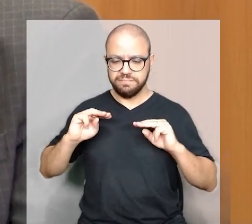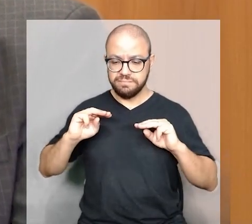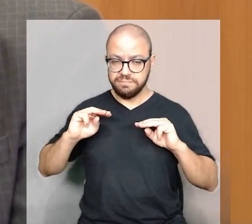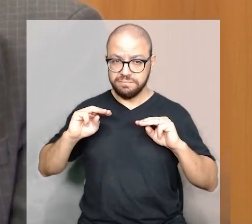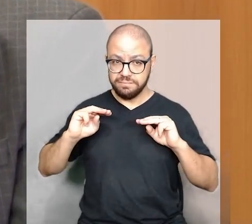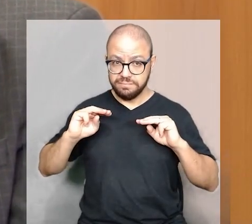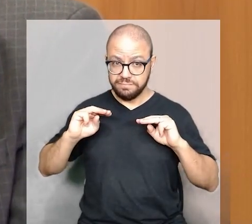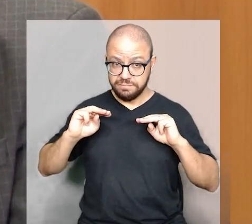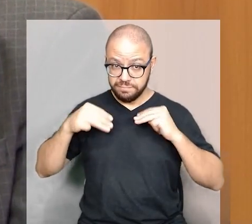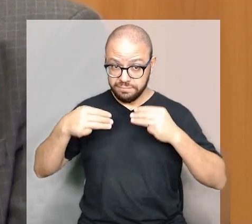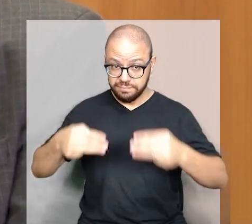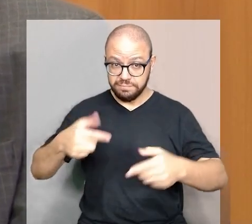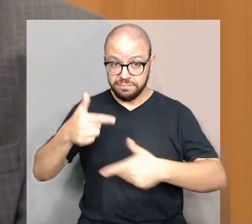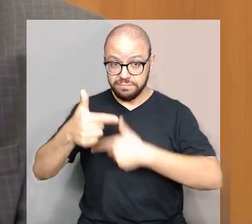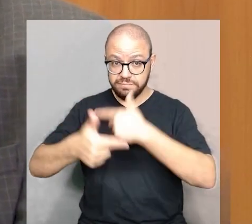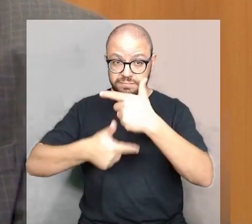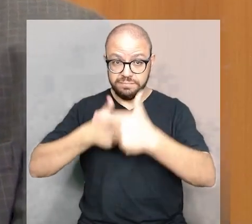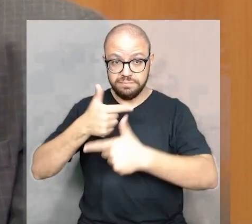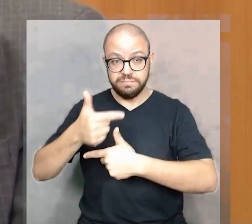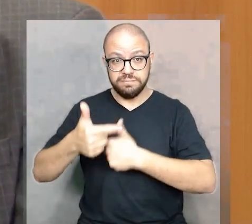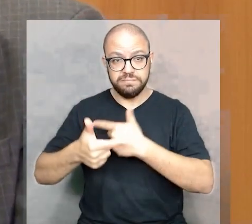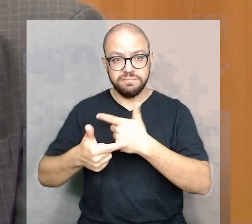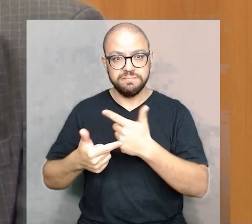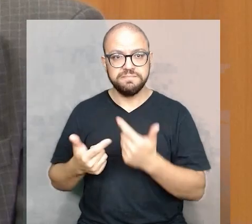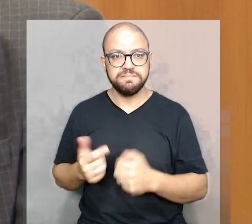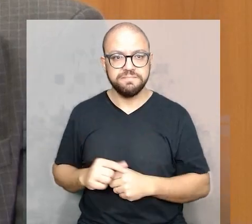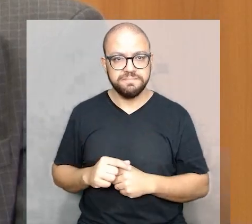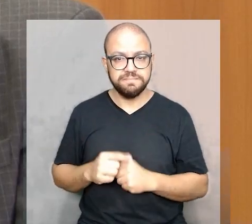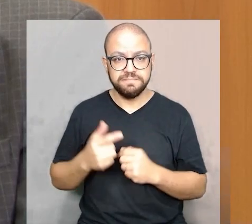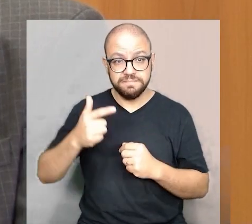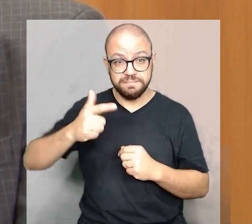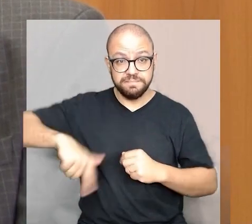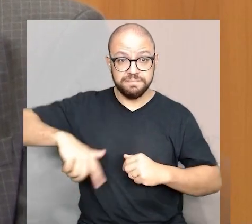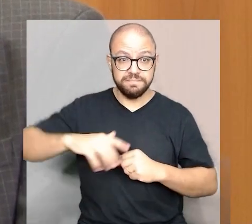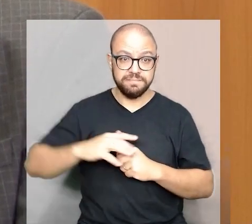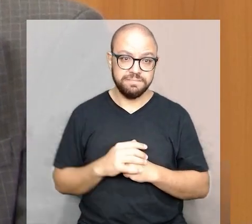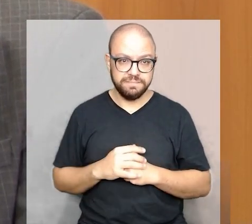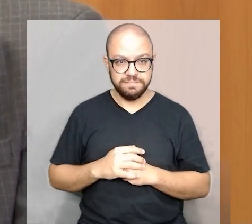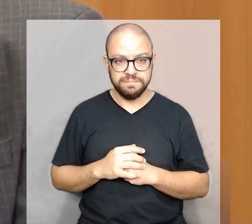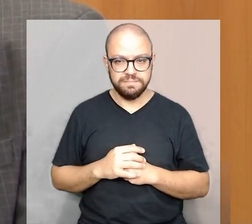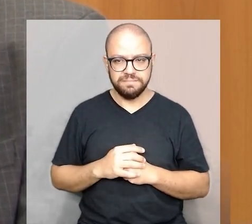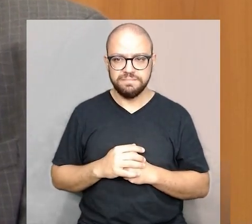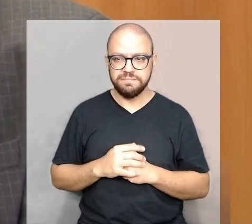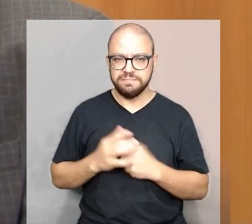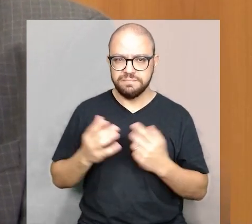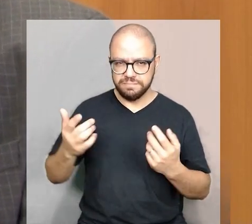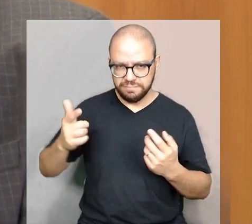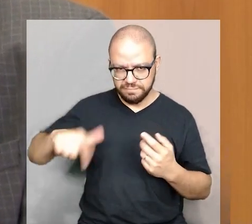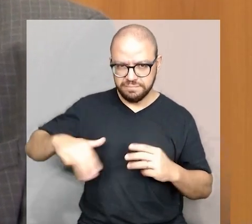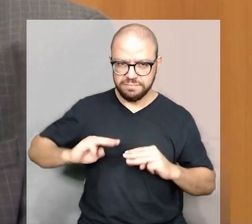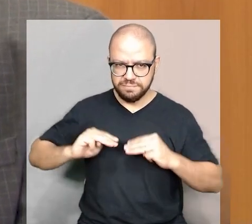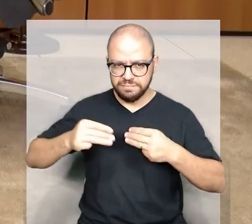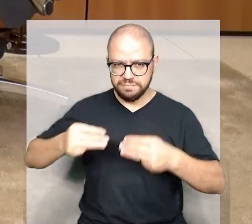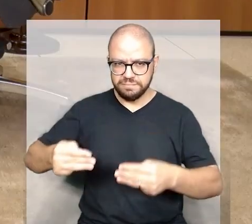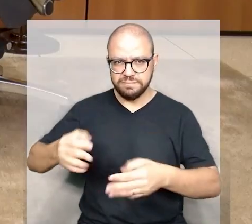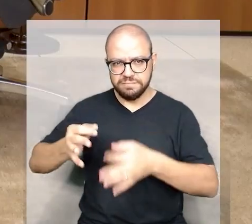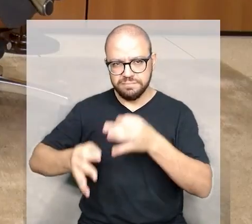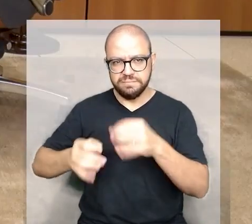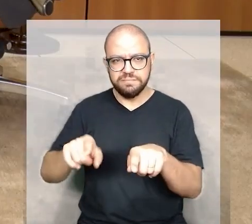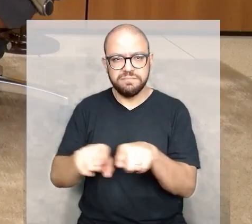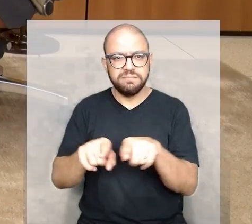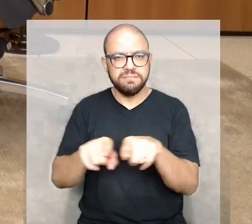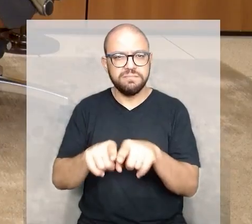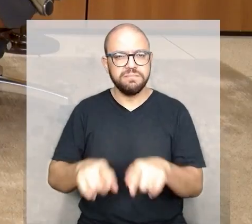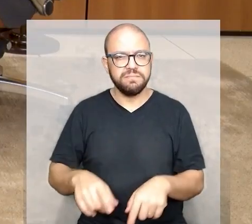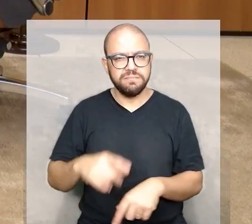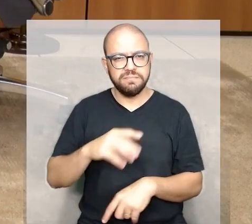temos um relacionamento muito próximo ao Ministério do Trabalho e Emprego, nós temos uma articulação muito forte com o Ministério da Justiça, né? Com a